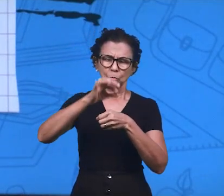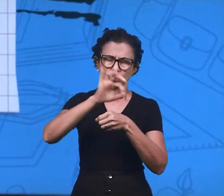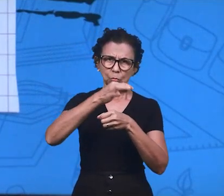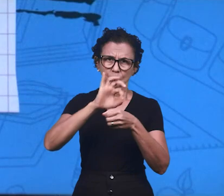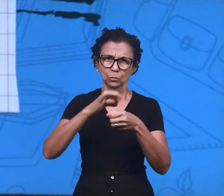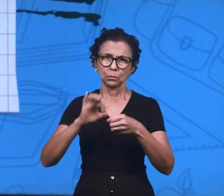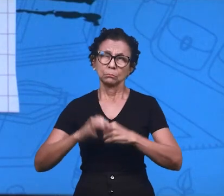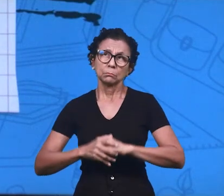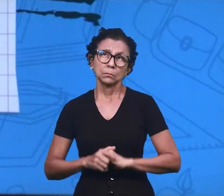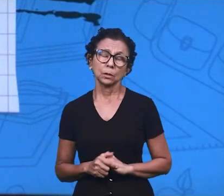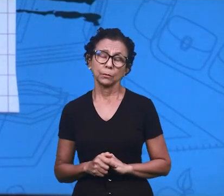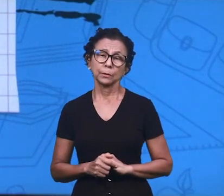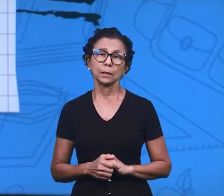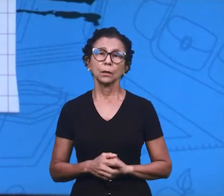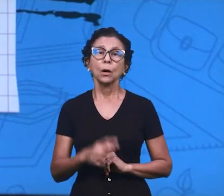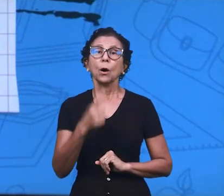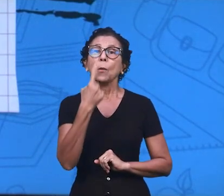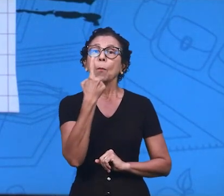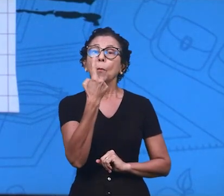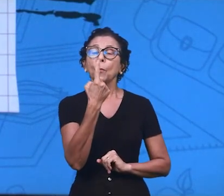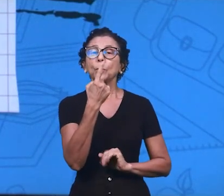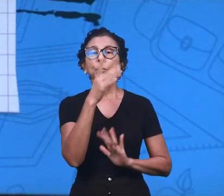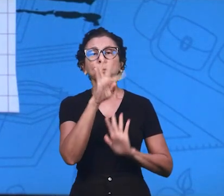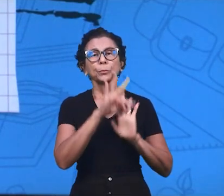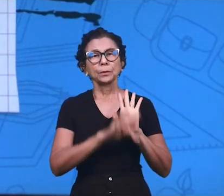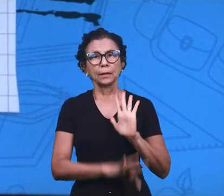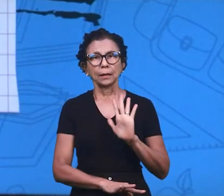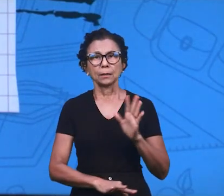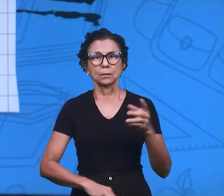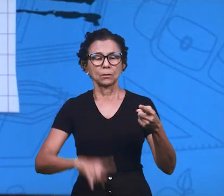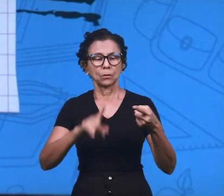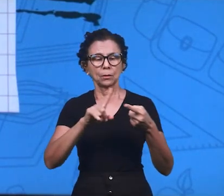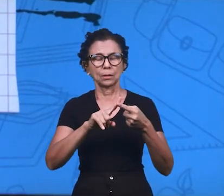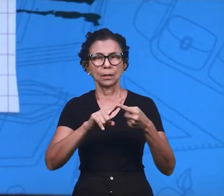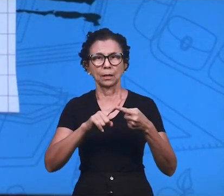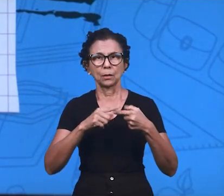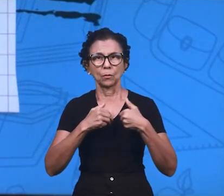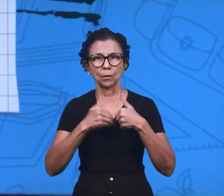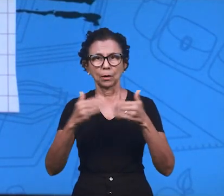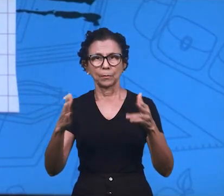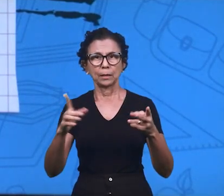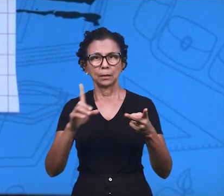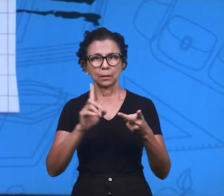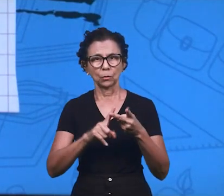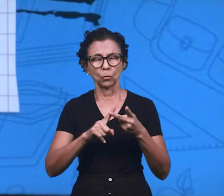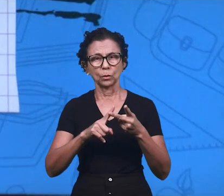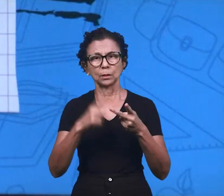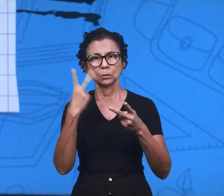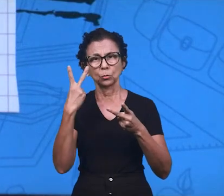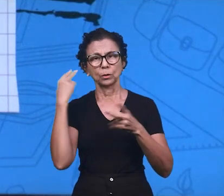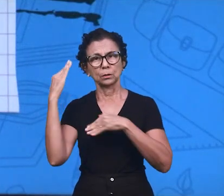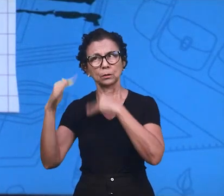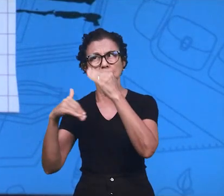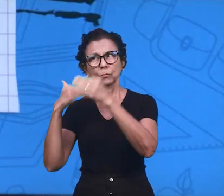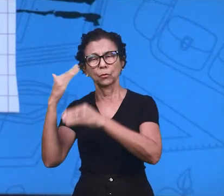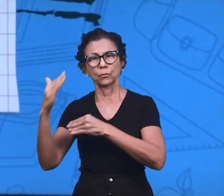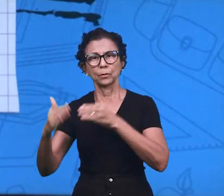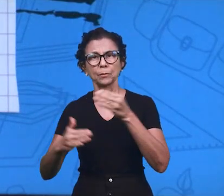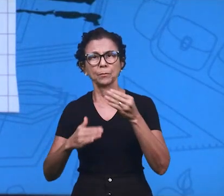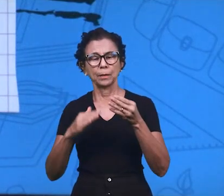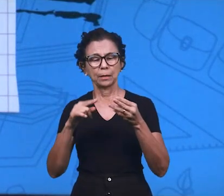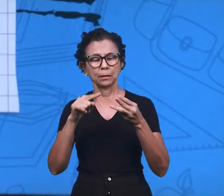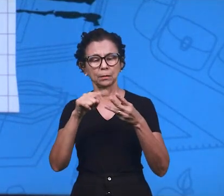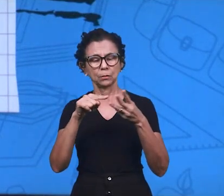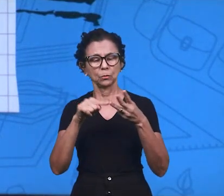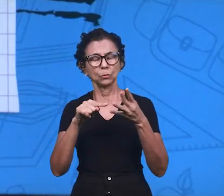único texto, né, com 4 partes. Eu tenho uma introdução, 2 desenvolvimentos e uma conclusão, que no Enem a gente chama de